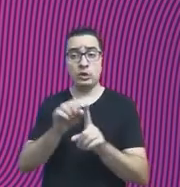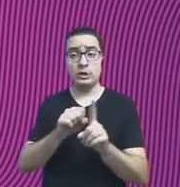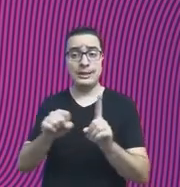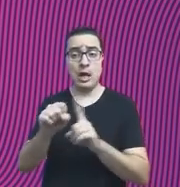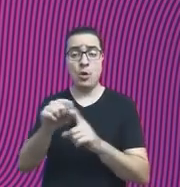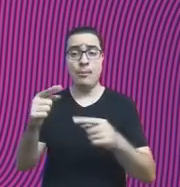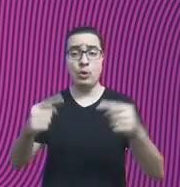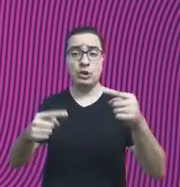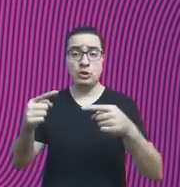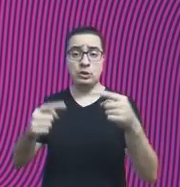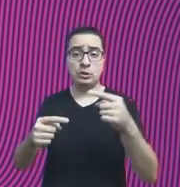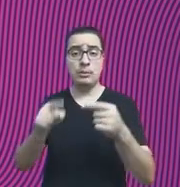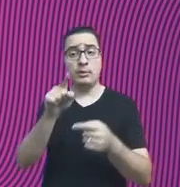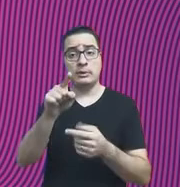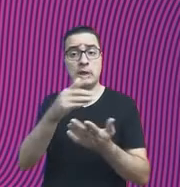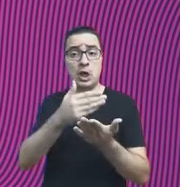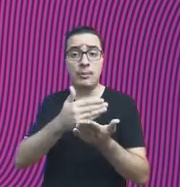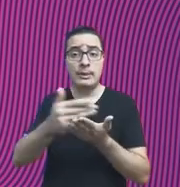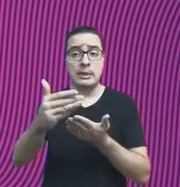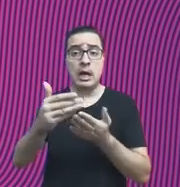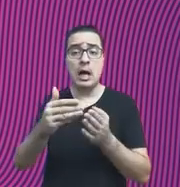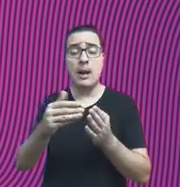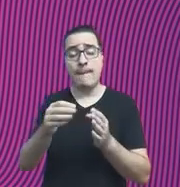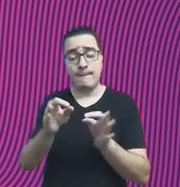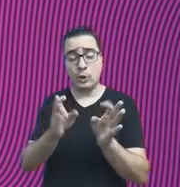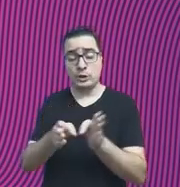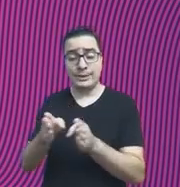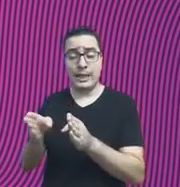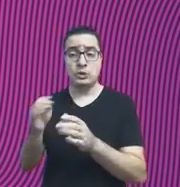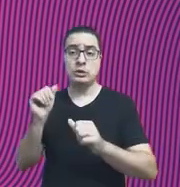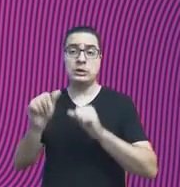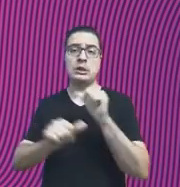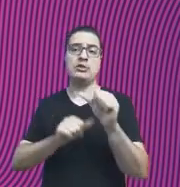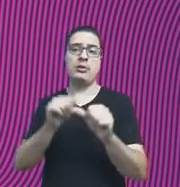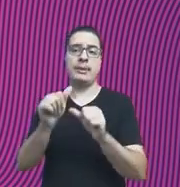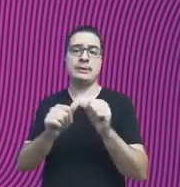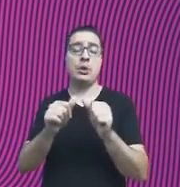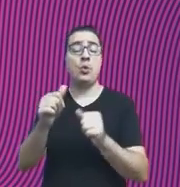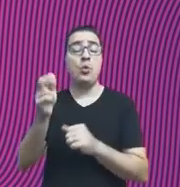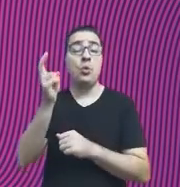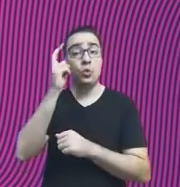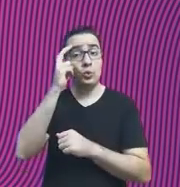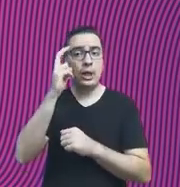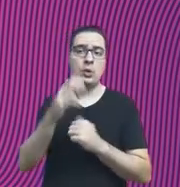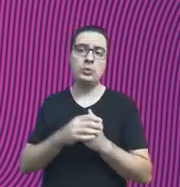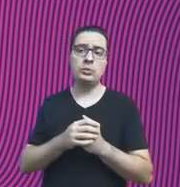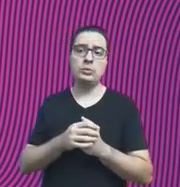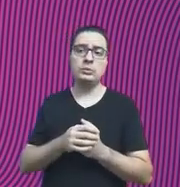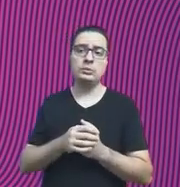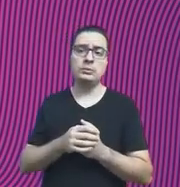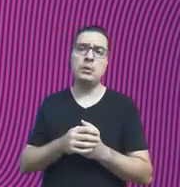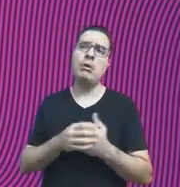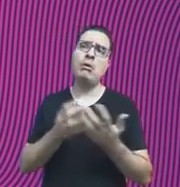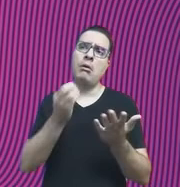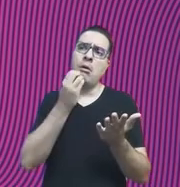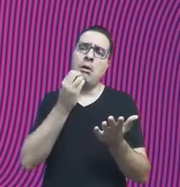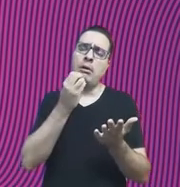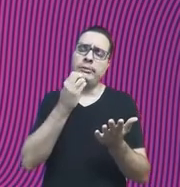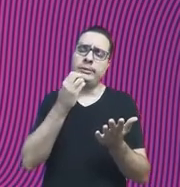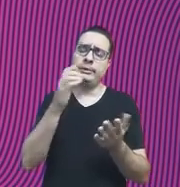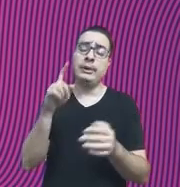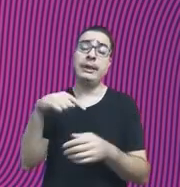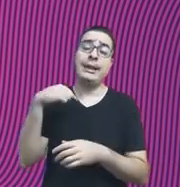iniciar um processo de transformação cultural. Obviamente, passada essa fase, eu